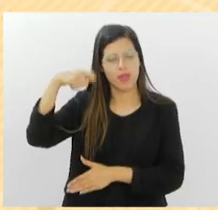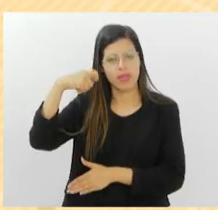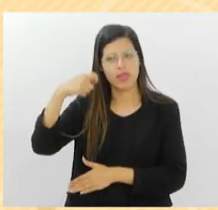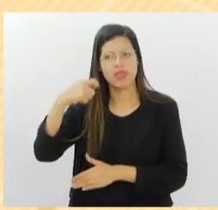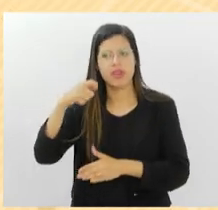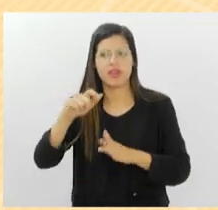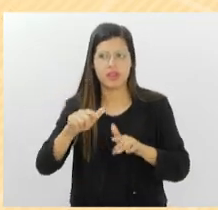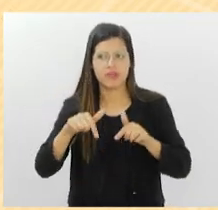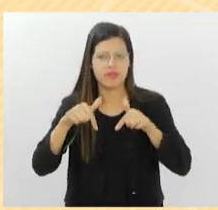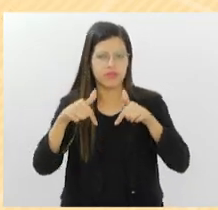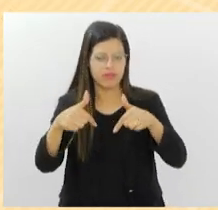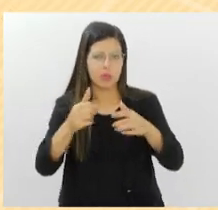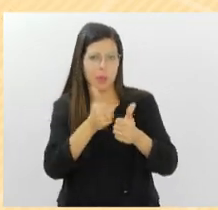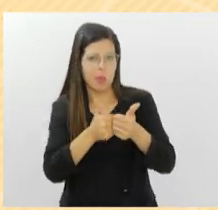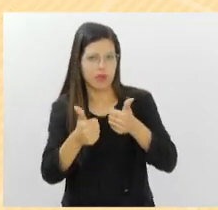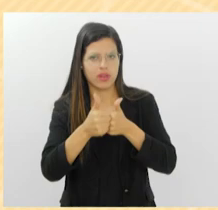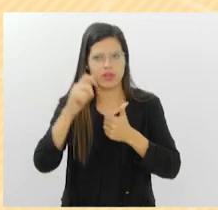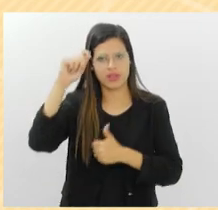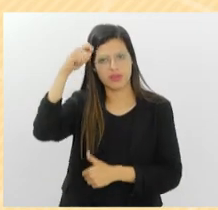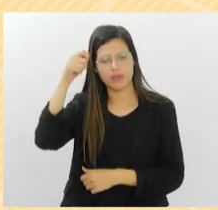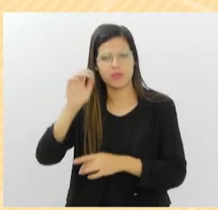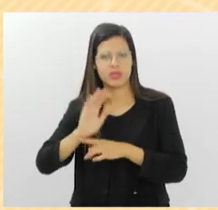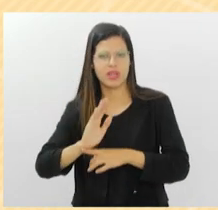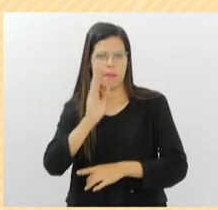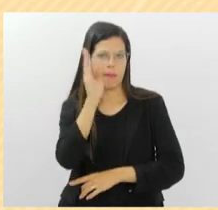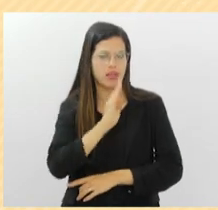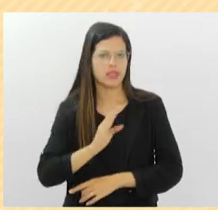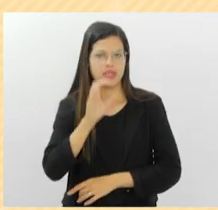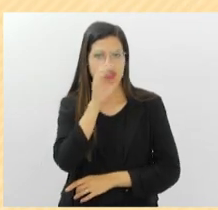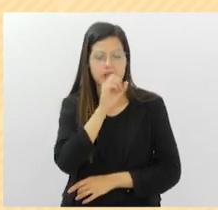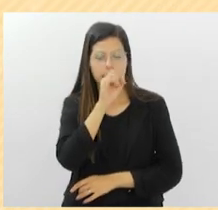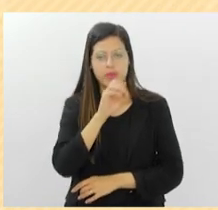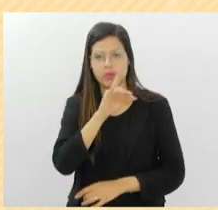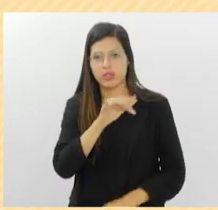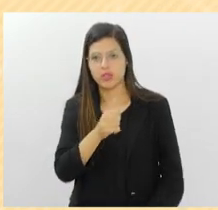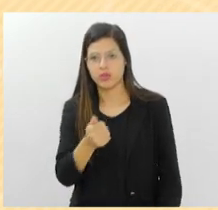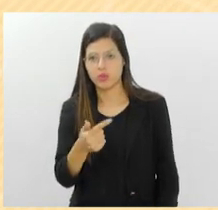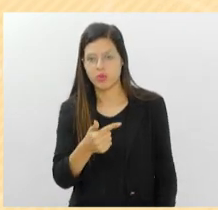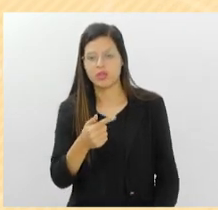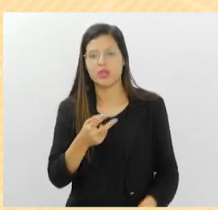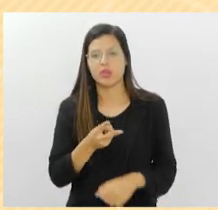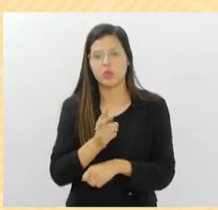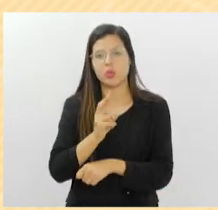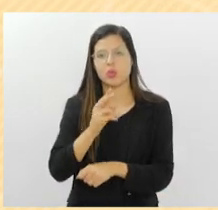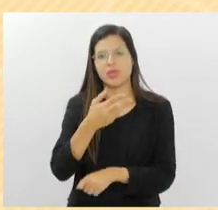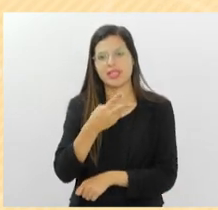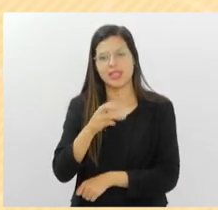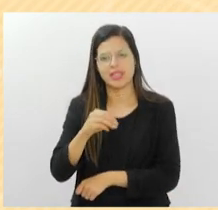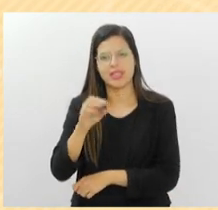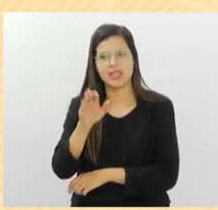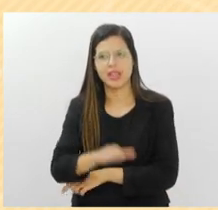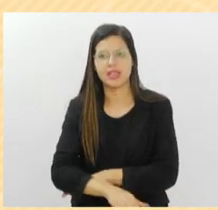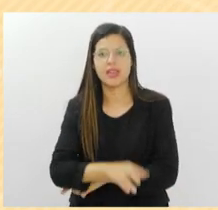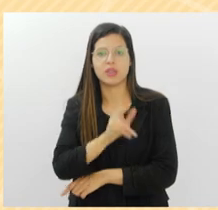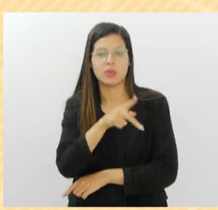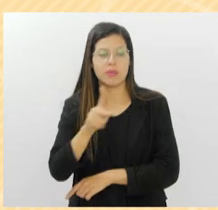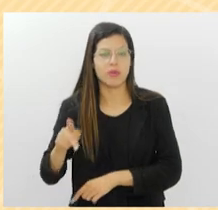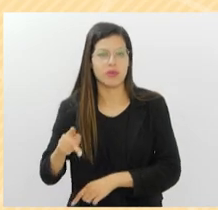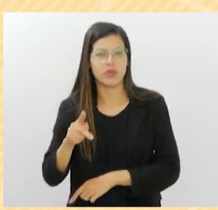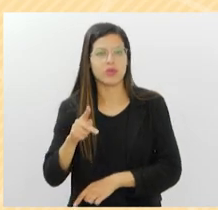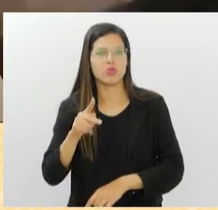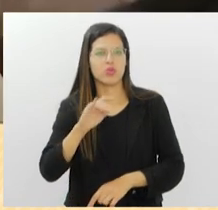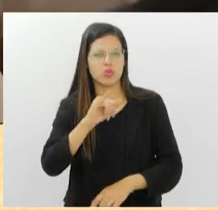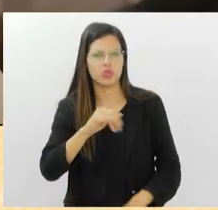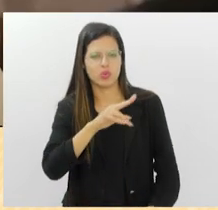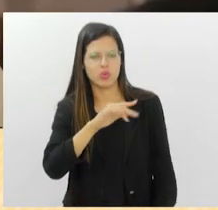do protagonismo negro no cinema brasileiro. No sábado, dia 12 de outubro, às 2h30 da tarde, o professor e cineasta Juliano